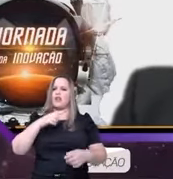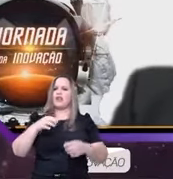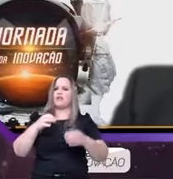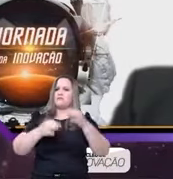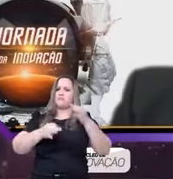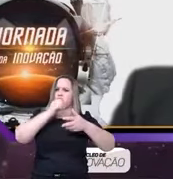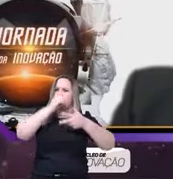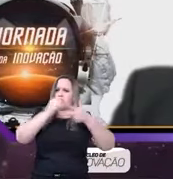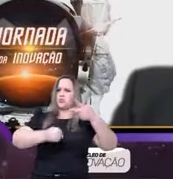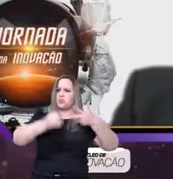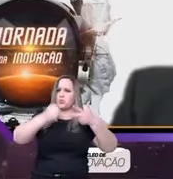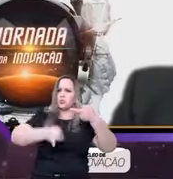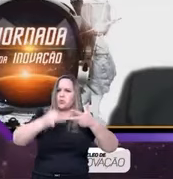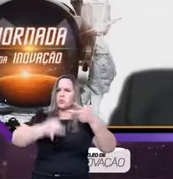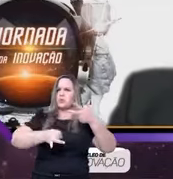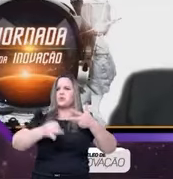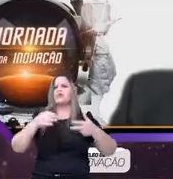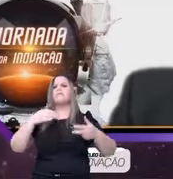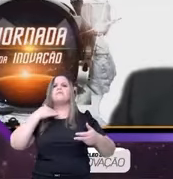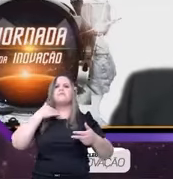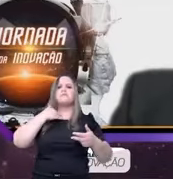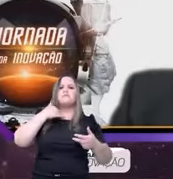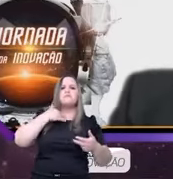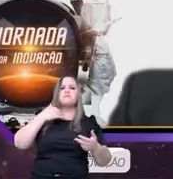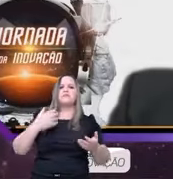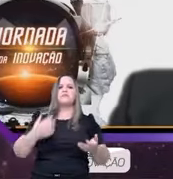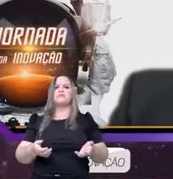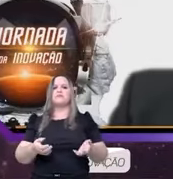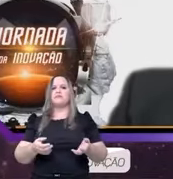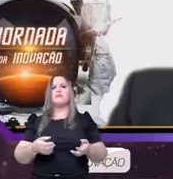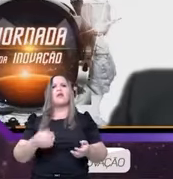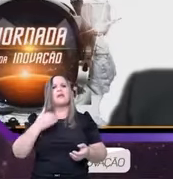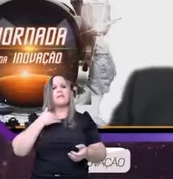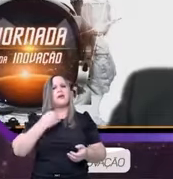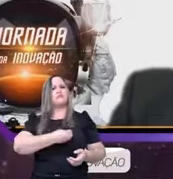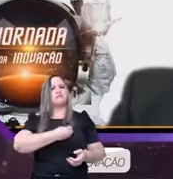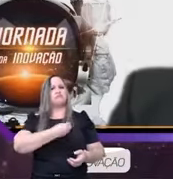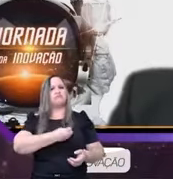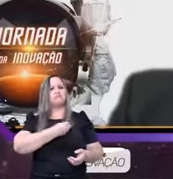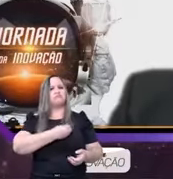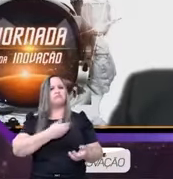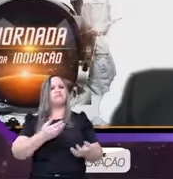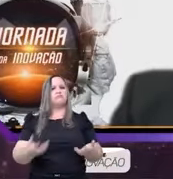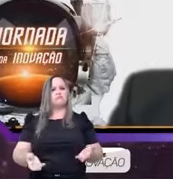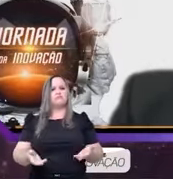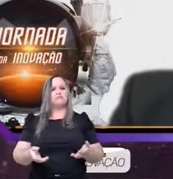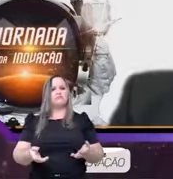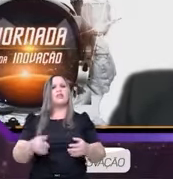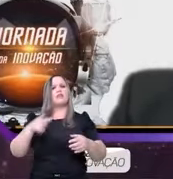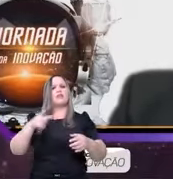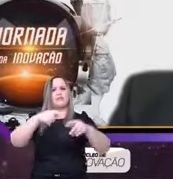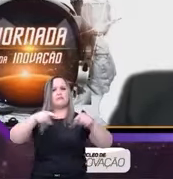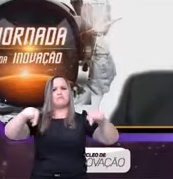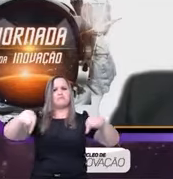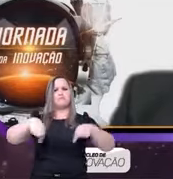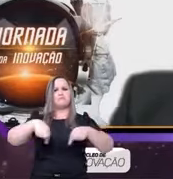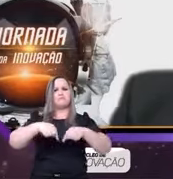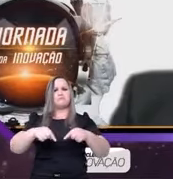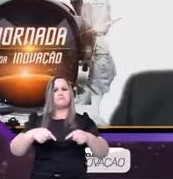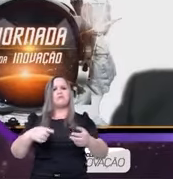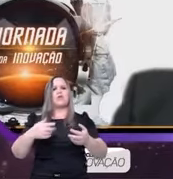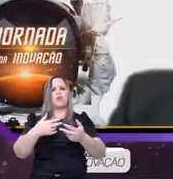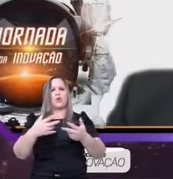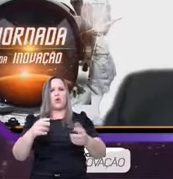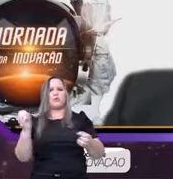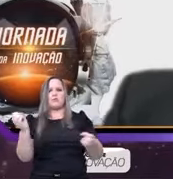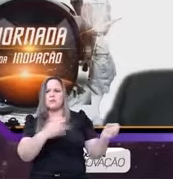saúde. Eu estou lidando com vidas. Então, esses são ambientes que são avessos à